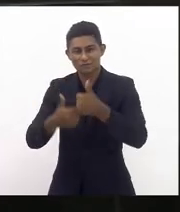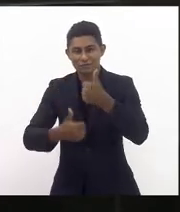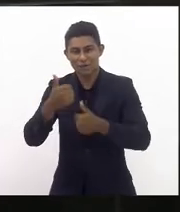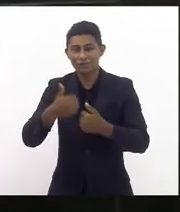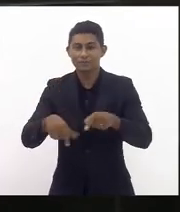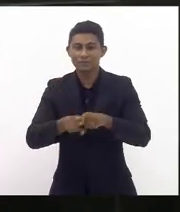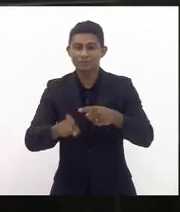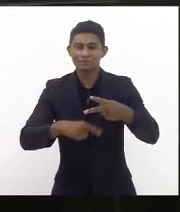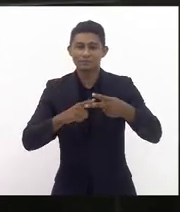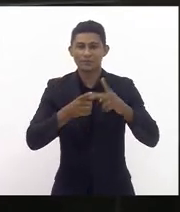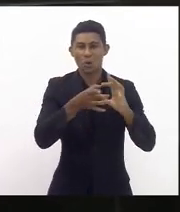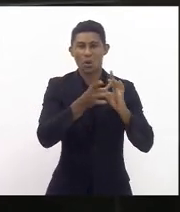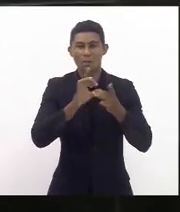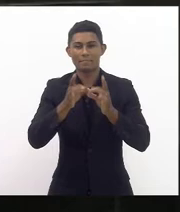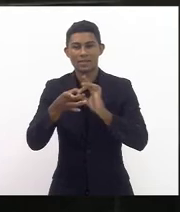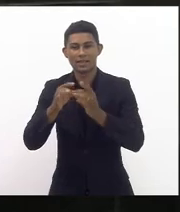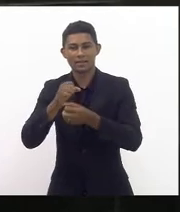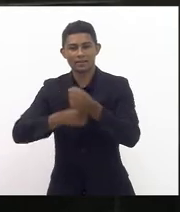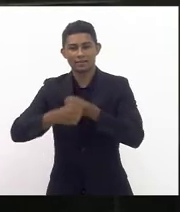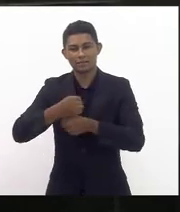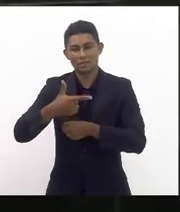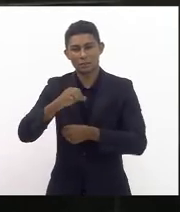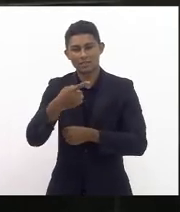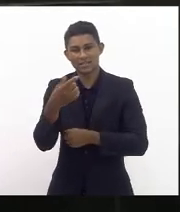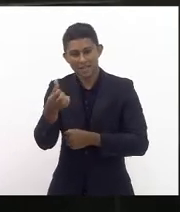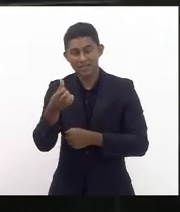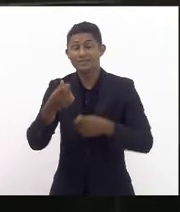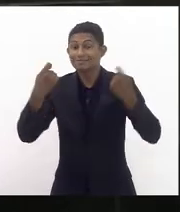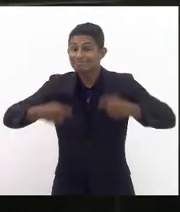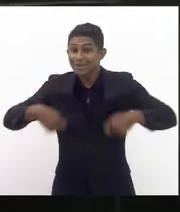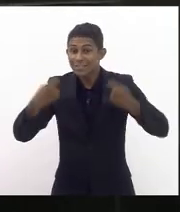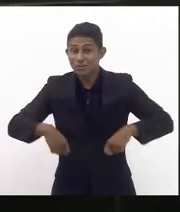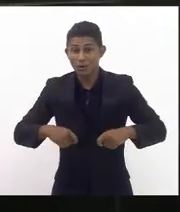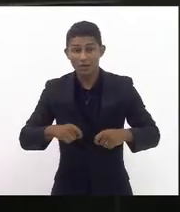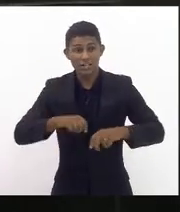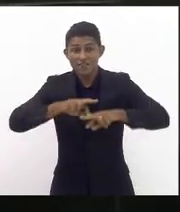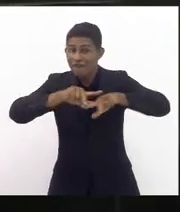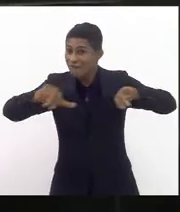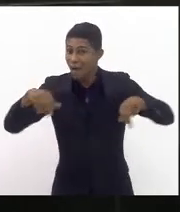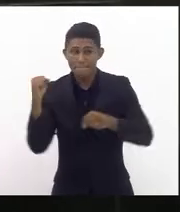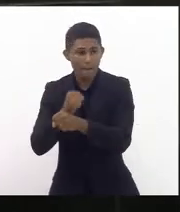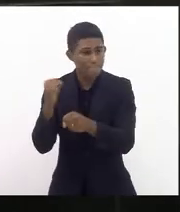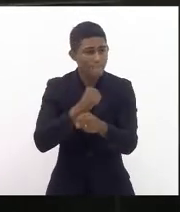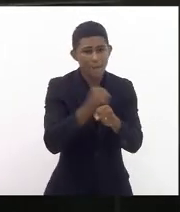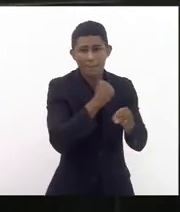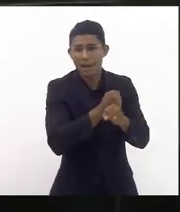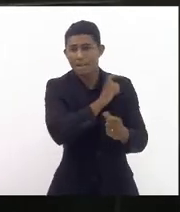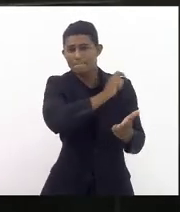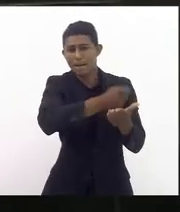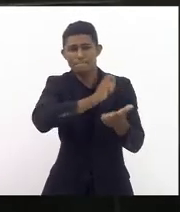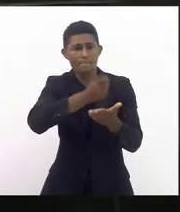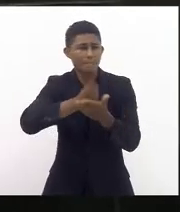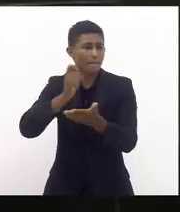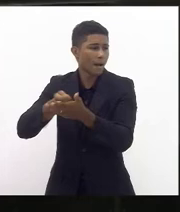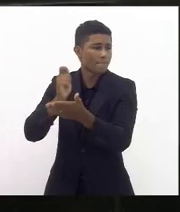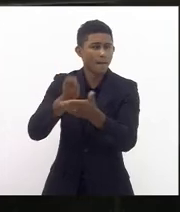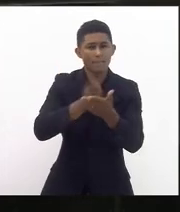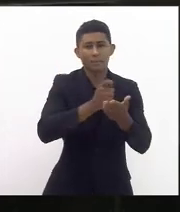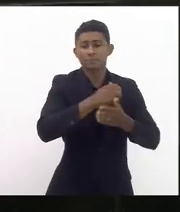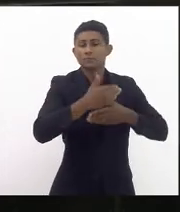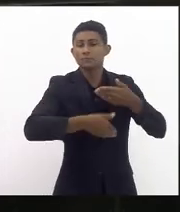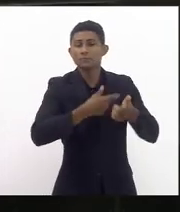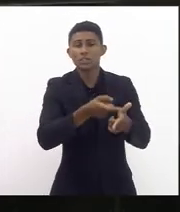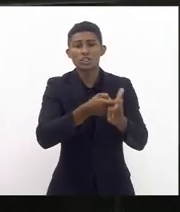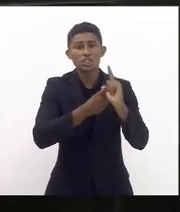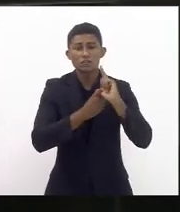realização desses dois grandes eventos, com o endividamento do Estado, o que nós verificamos hoje é que no período